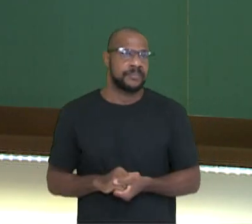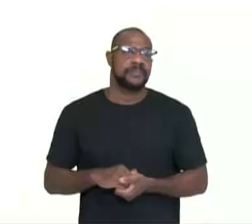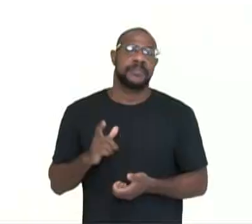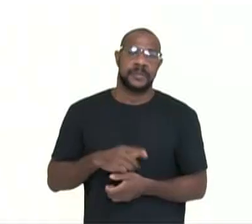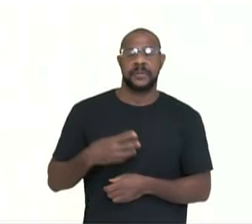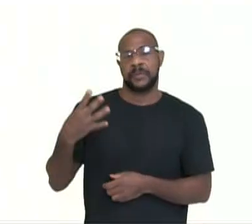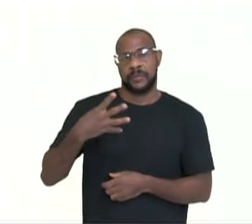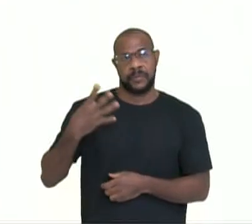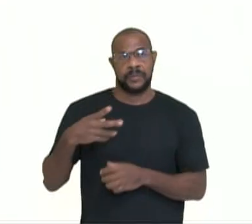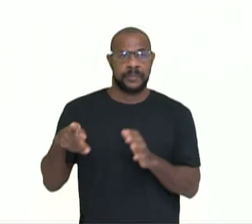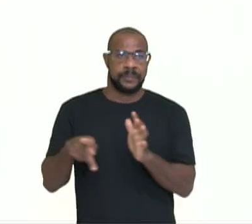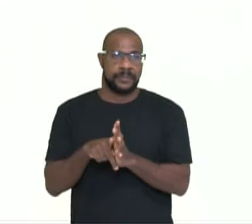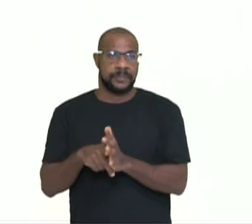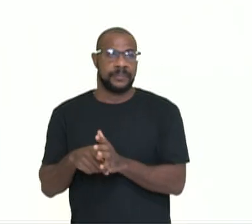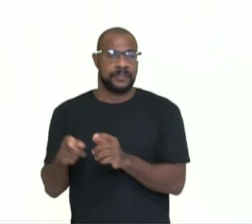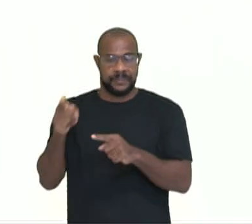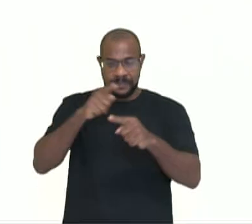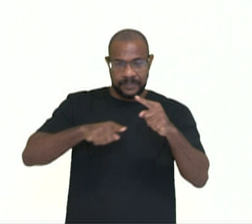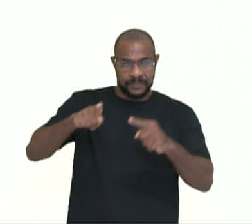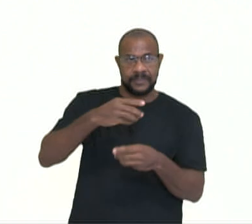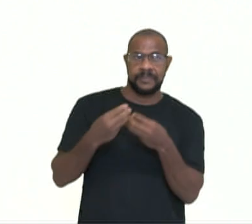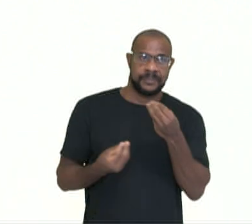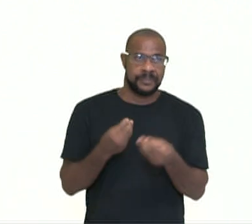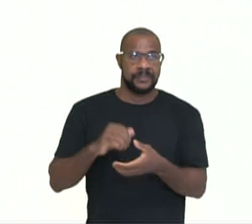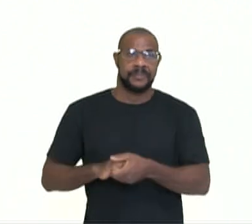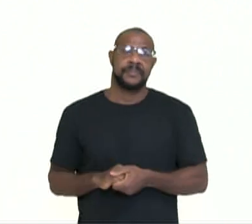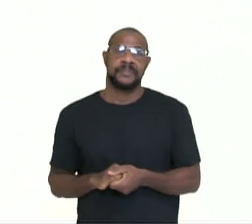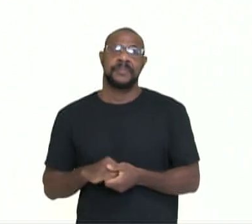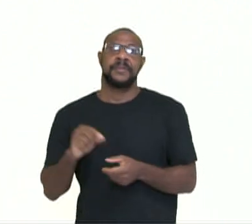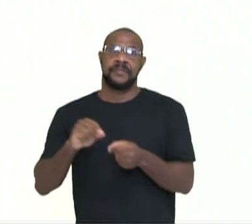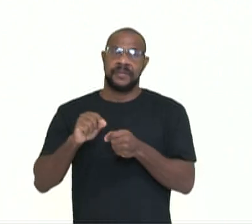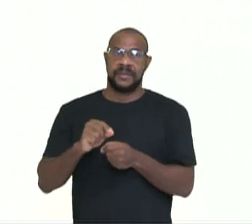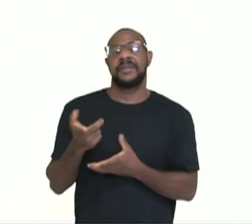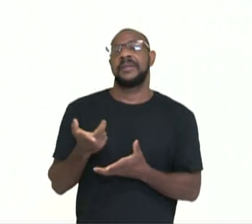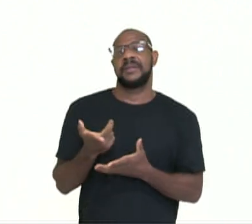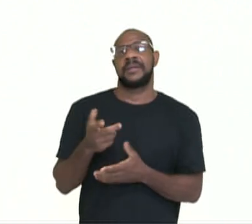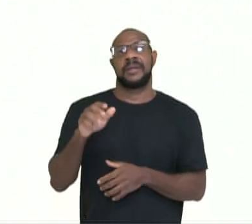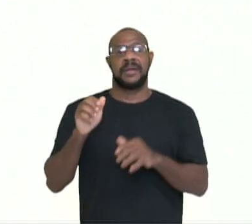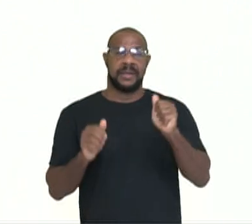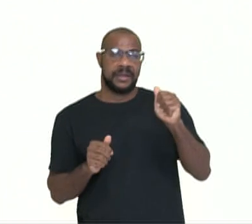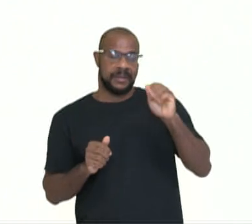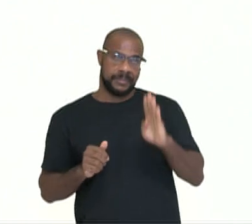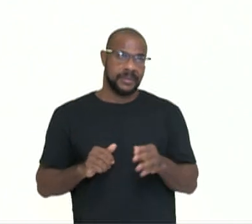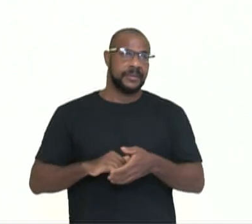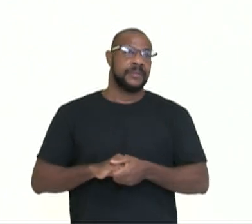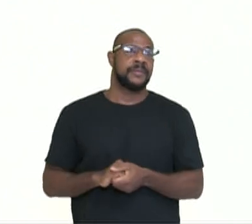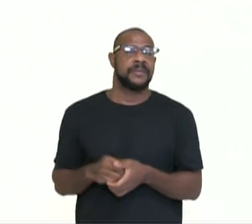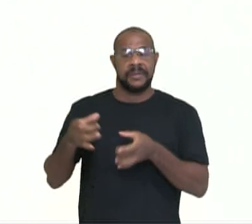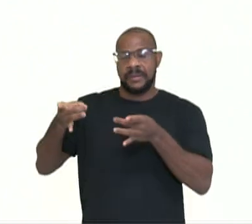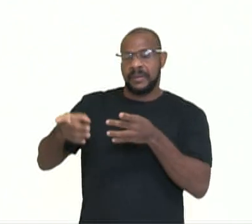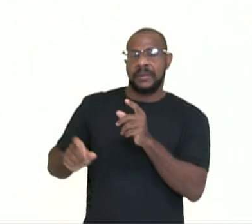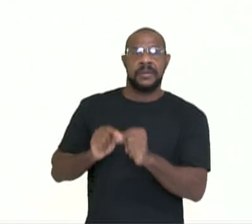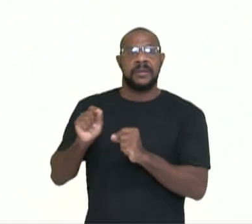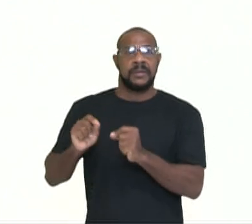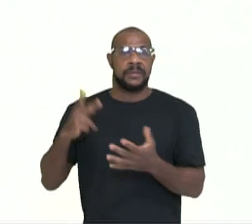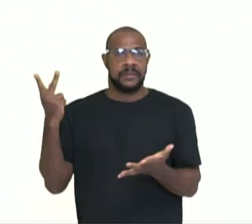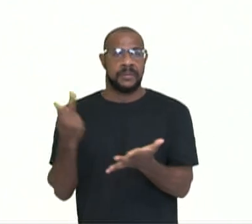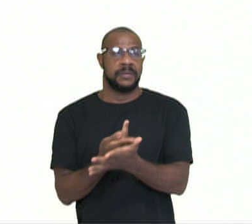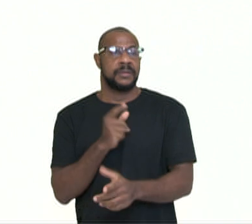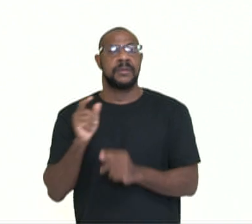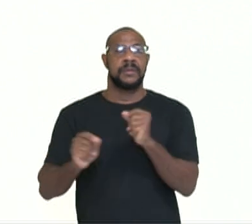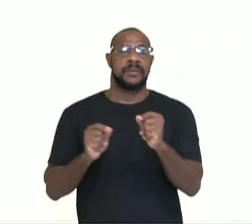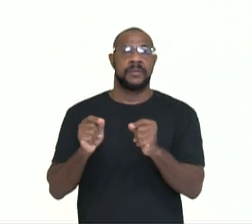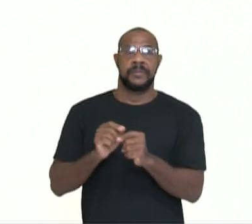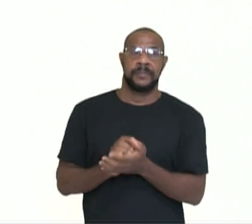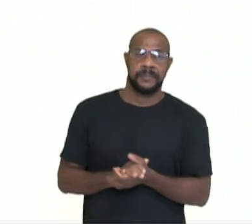quarto quadrante. Então, esse quiz é uma pegadinha para você fazer a letra A, a letra B, e aí só sobrou como falsa a